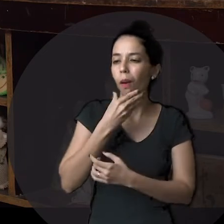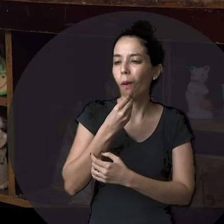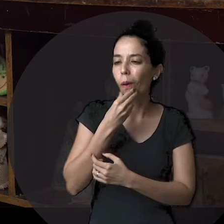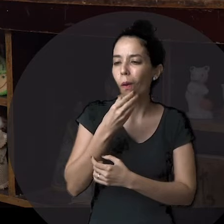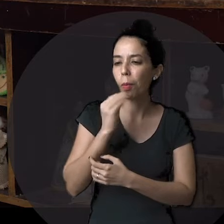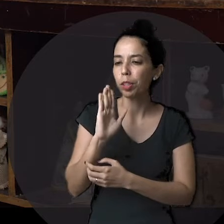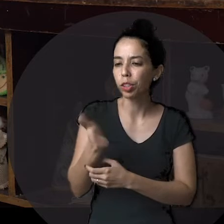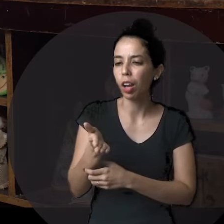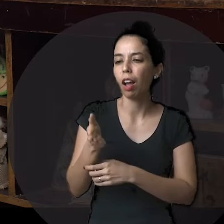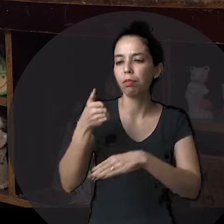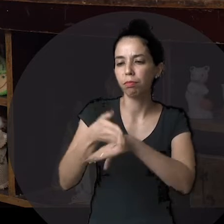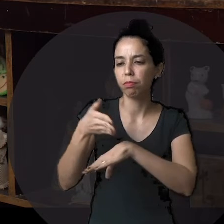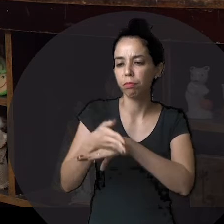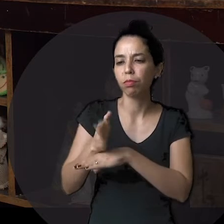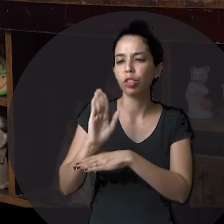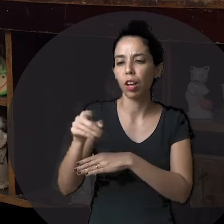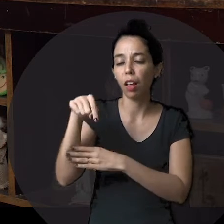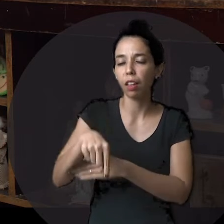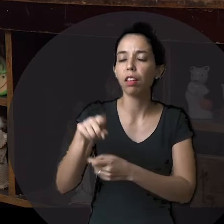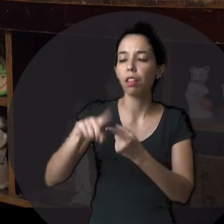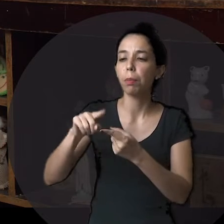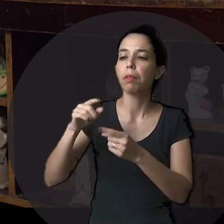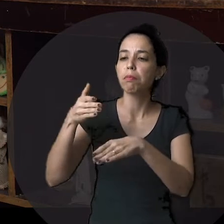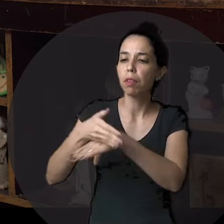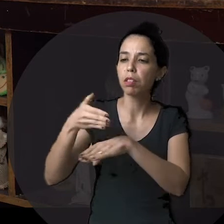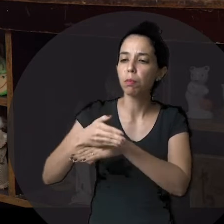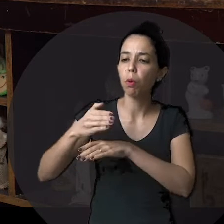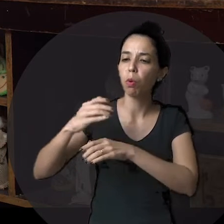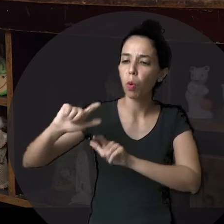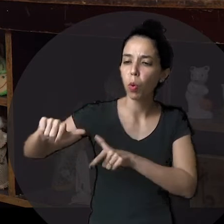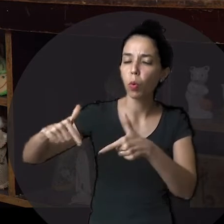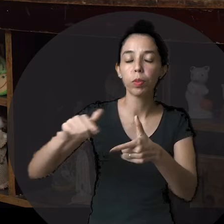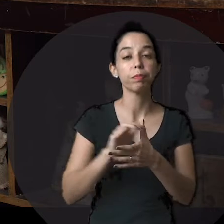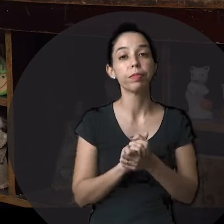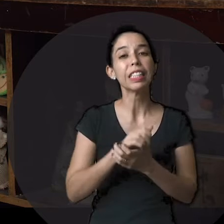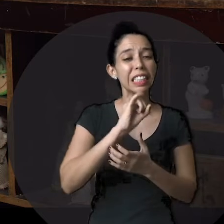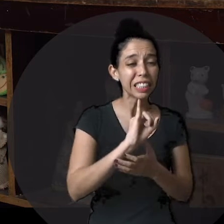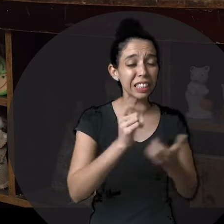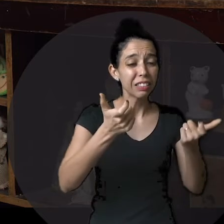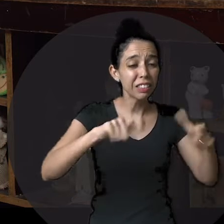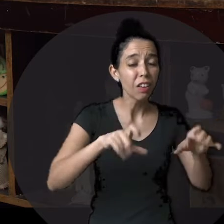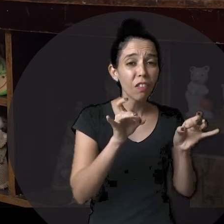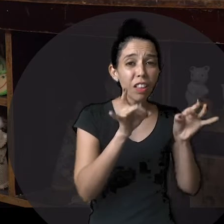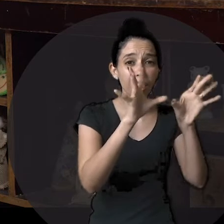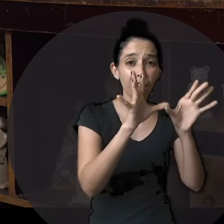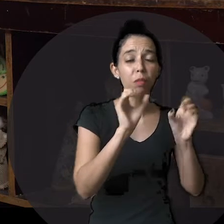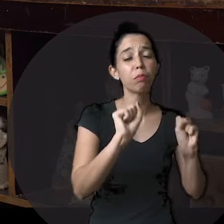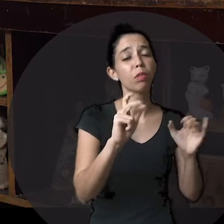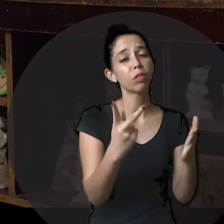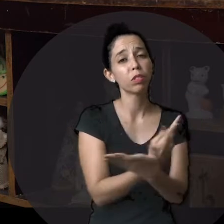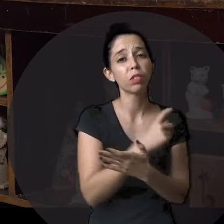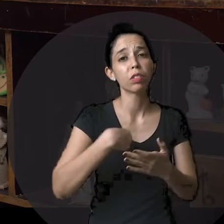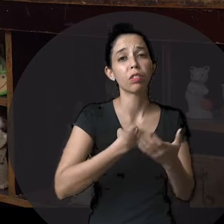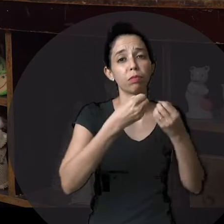Brás, pipoqueiro oficial do campo há 5 anos, também participou da manifestação. Se o campo acabar, fica ruim, né? Quebra